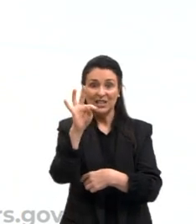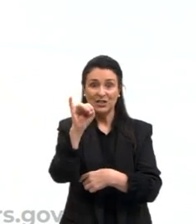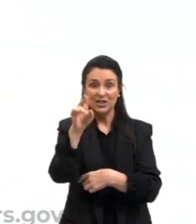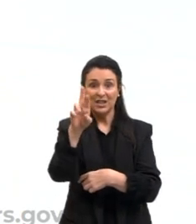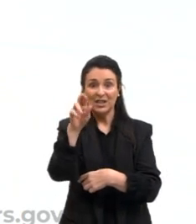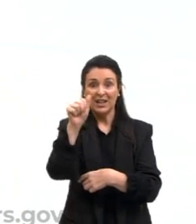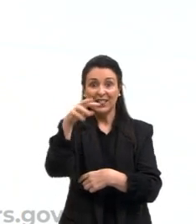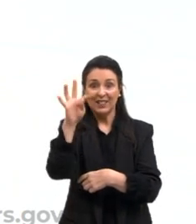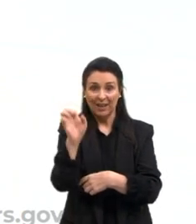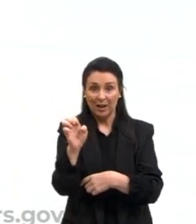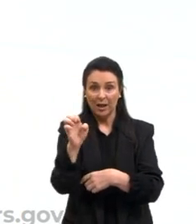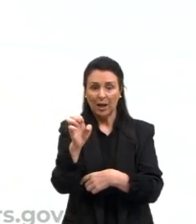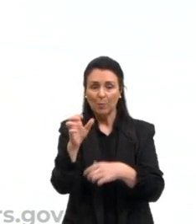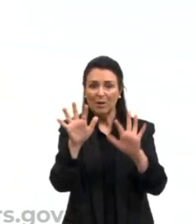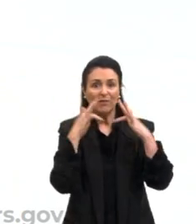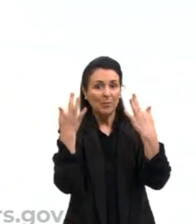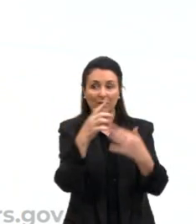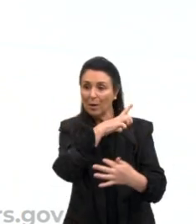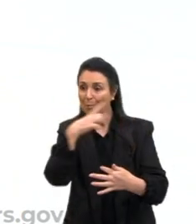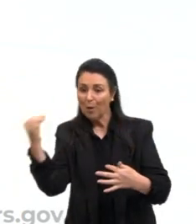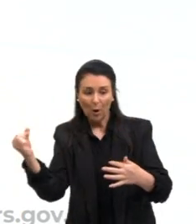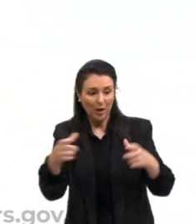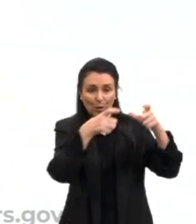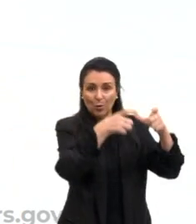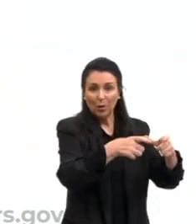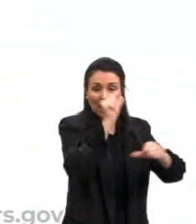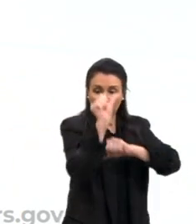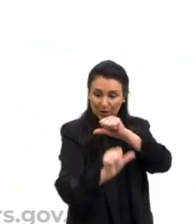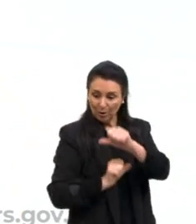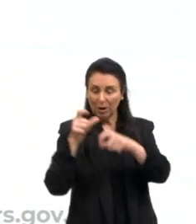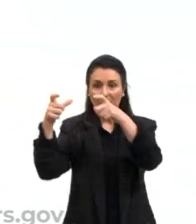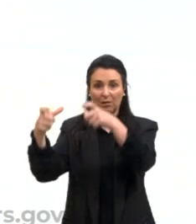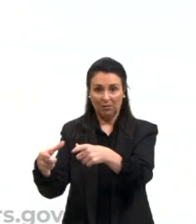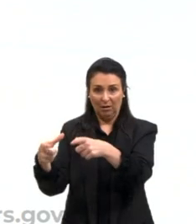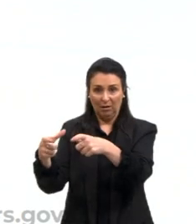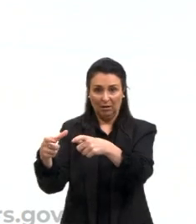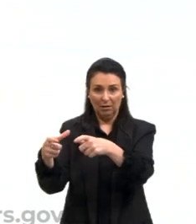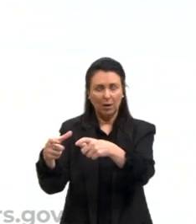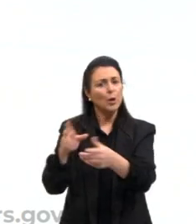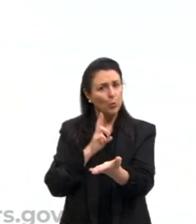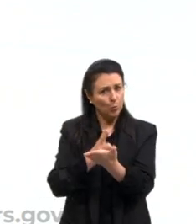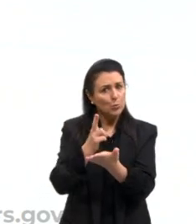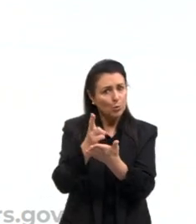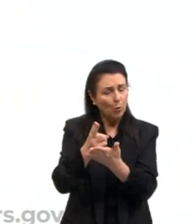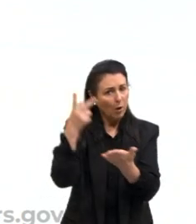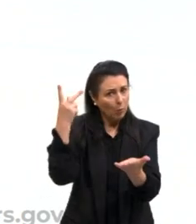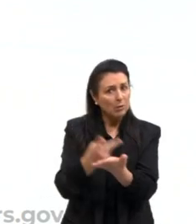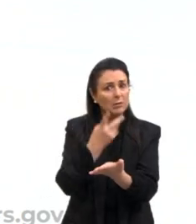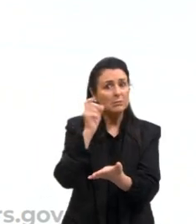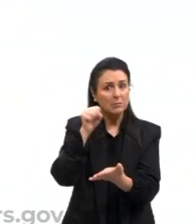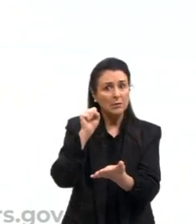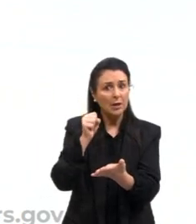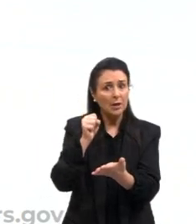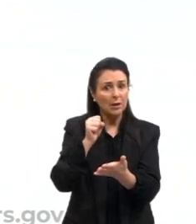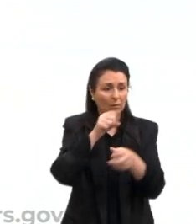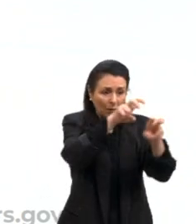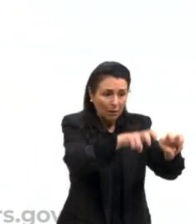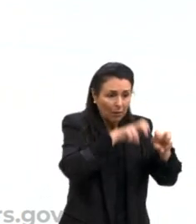hoje que estão saindo do Nordeste estão vindo atenta a vida na cidade grande na capital Porque tem uma vida